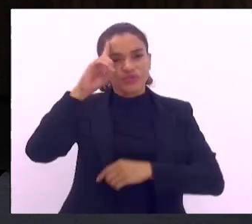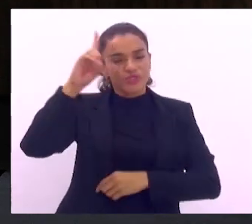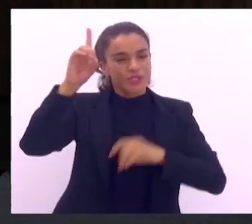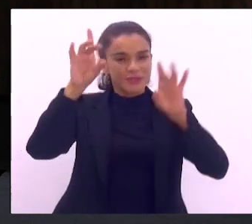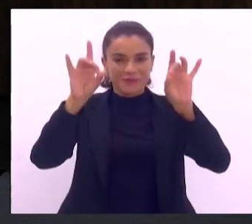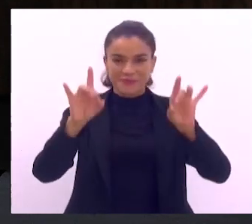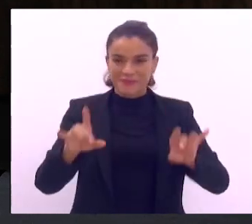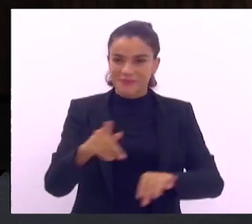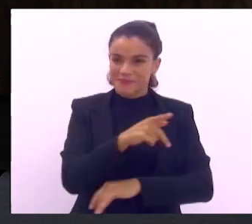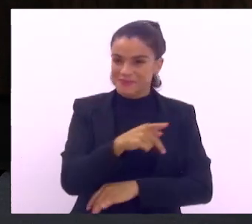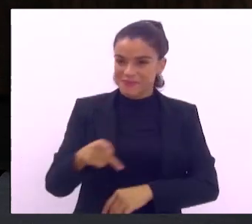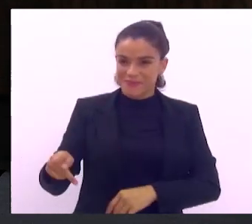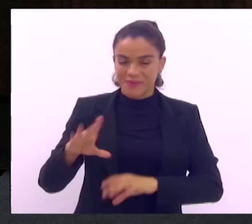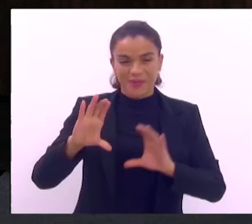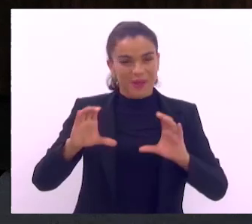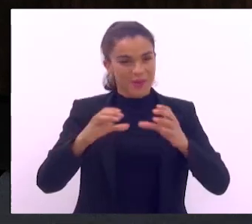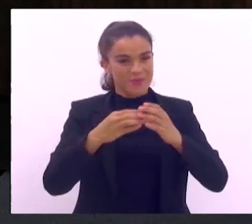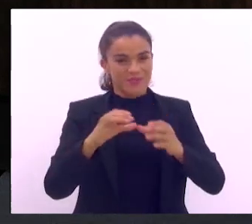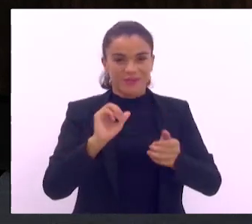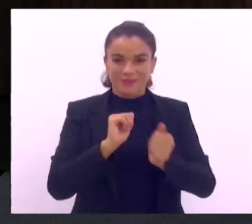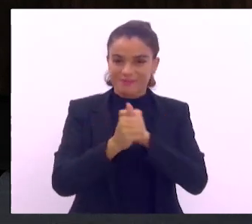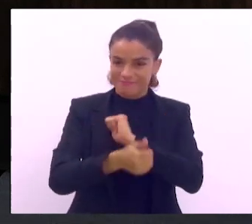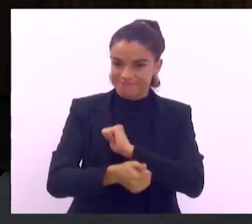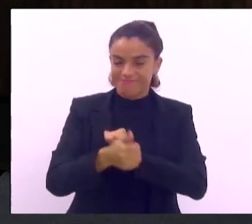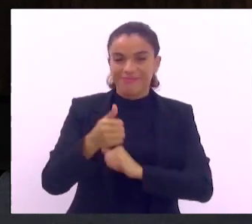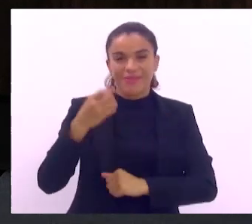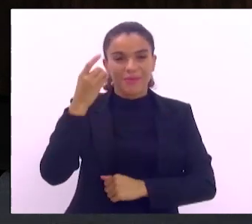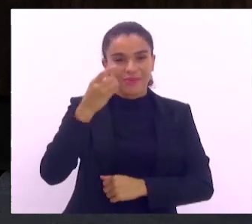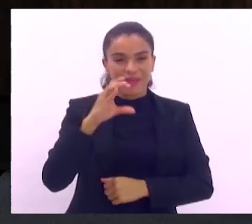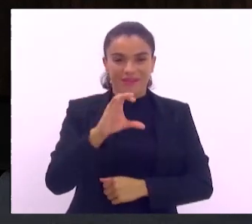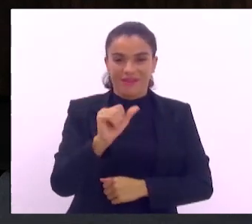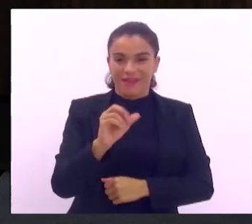ao presidente da Comissão de Esporte, deputado Carlinhos,